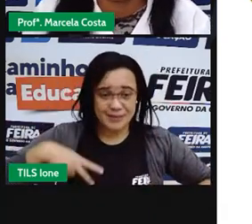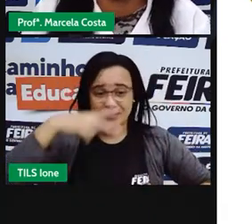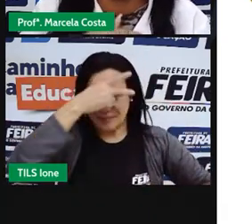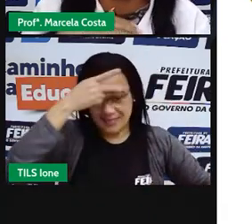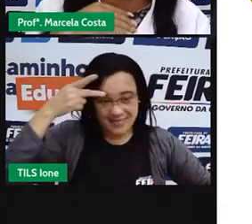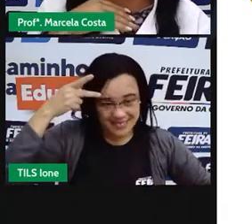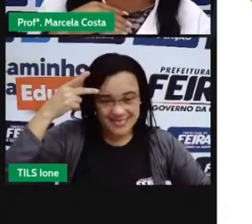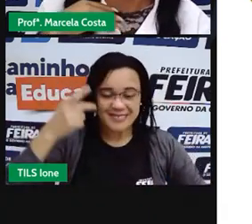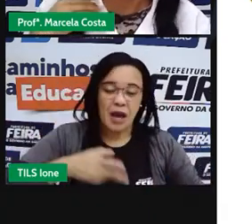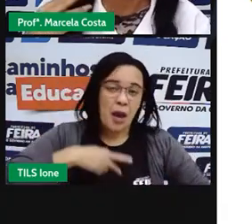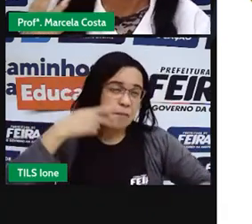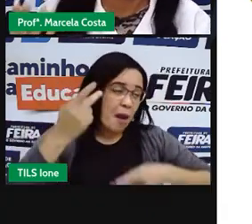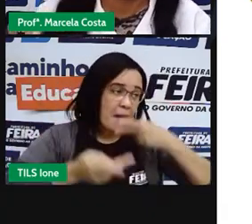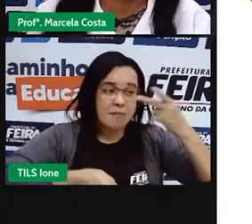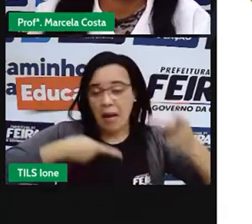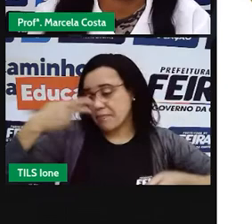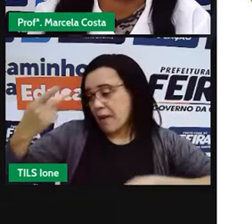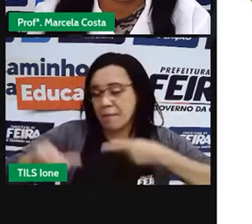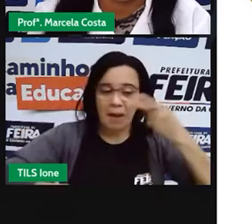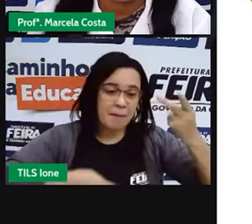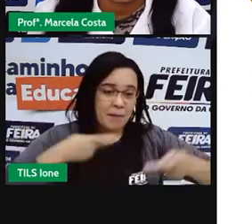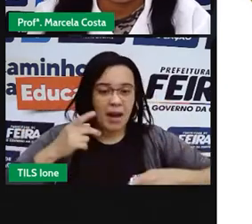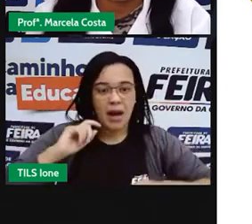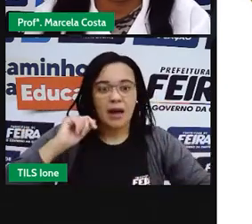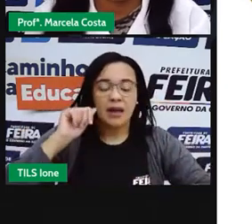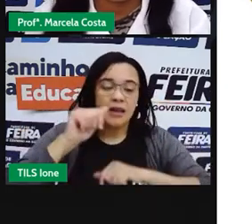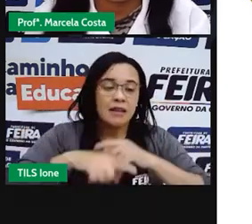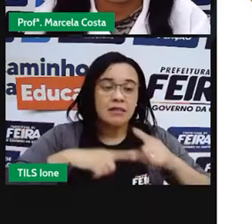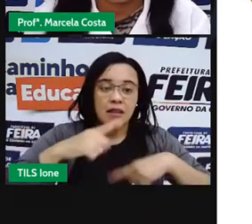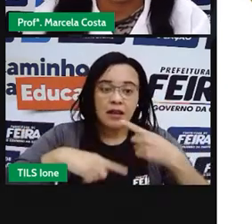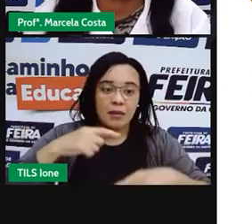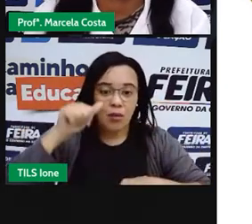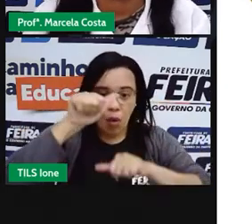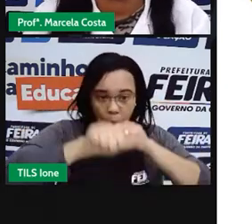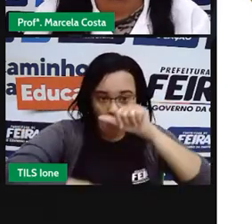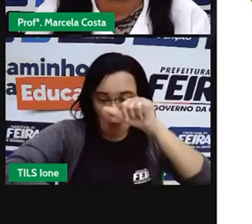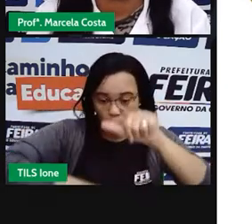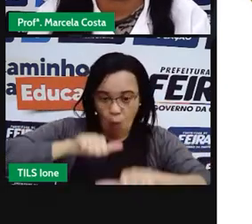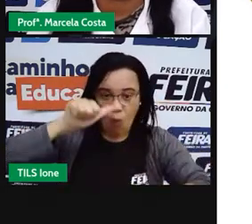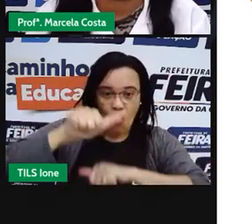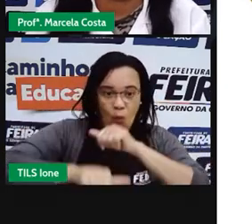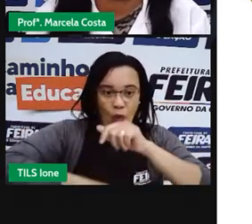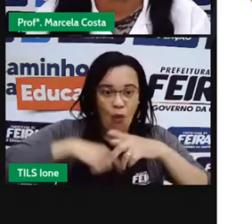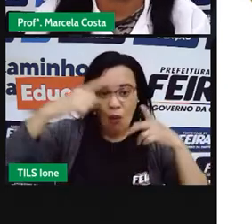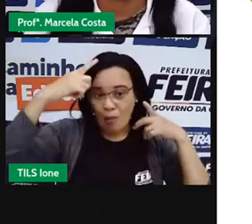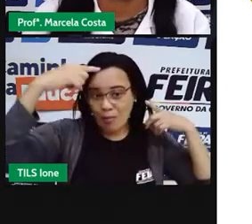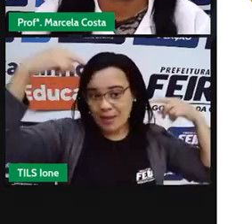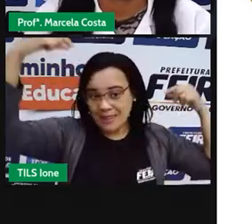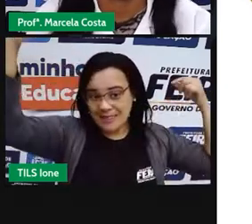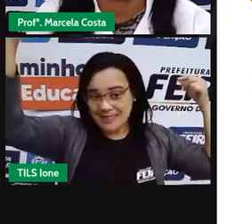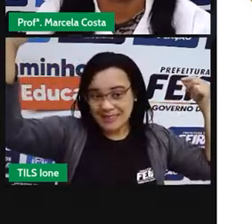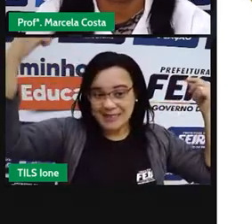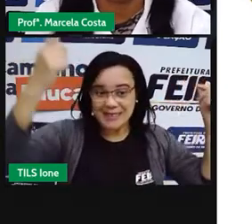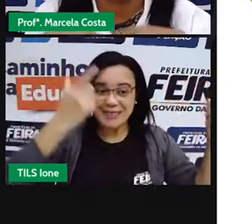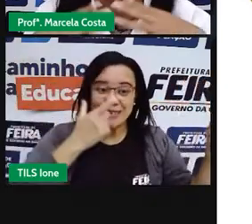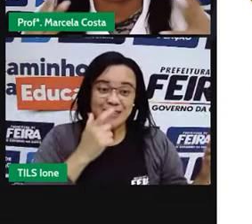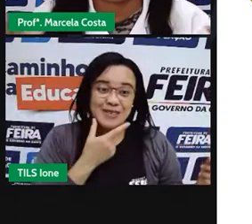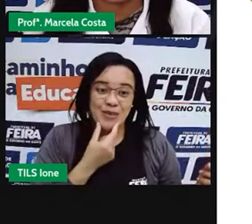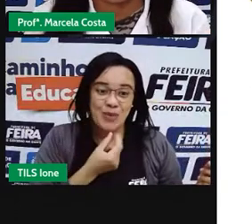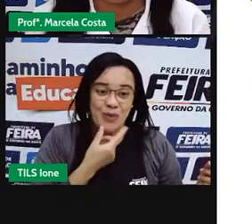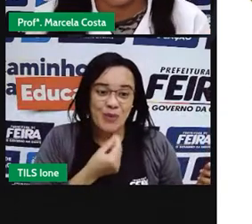momento que ele se transformou em um príncipe. Ele ganhou um beijo da sua princesa amada e ele se transformou